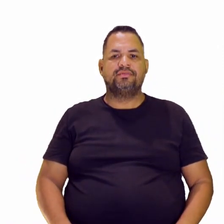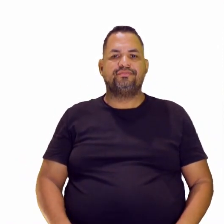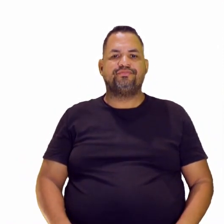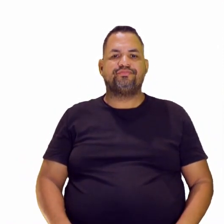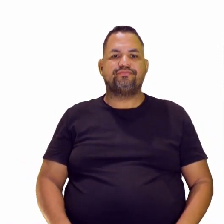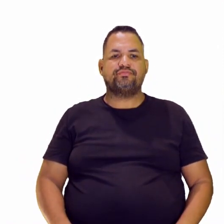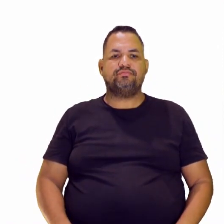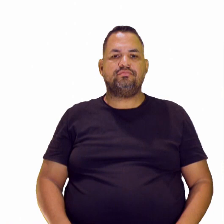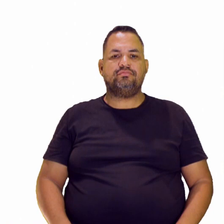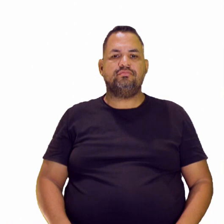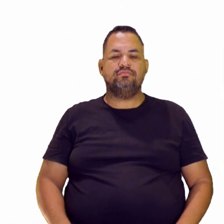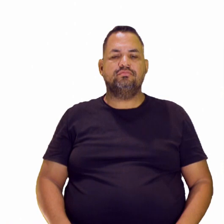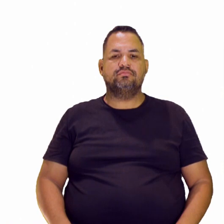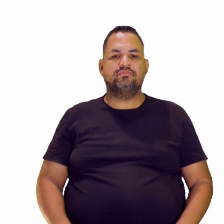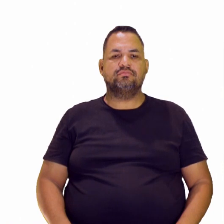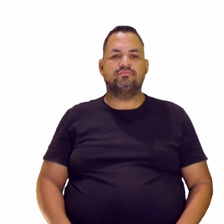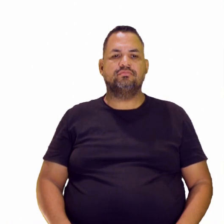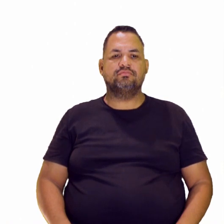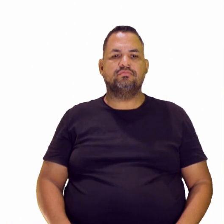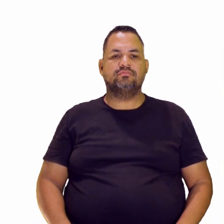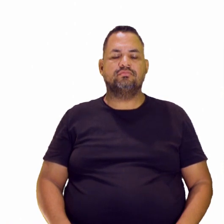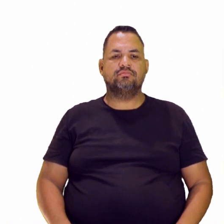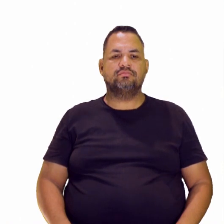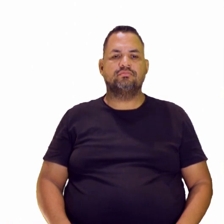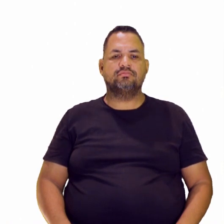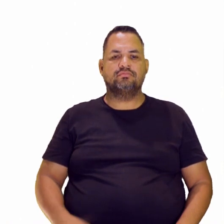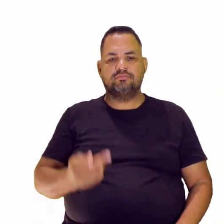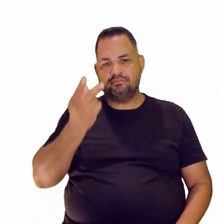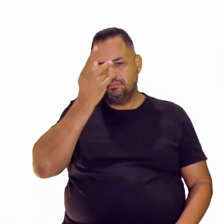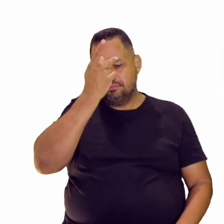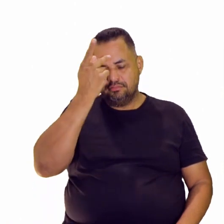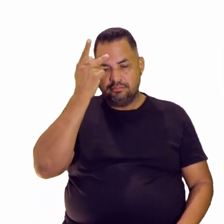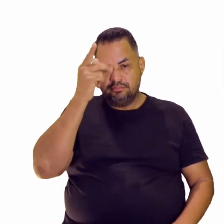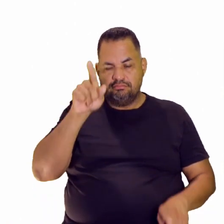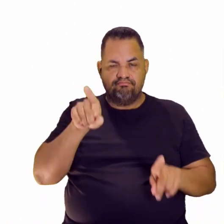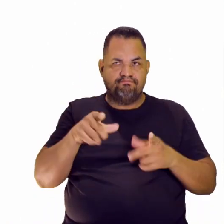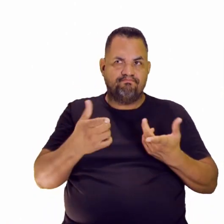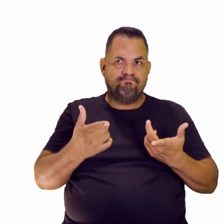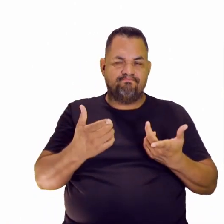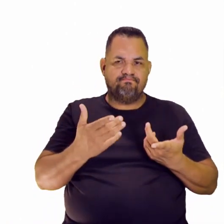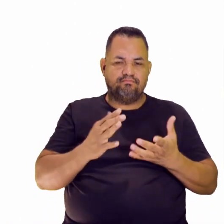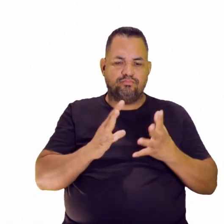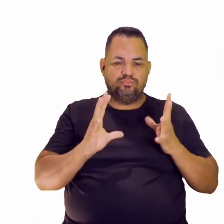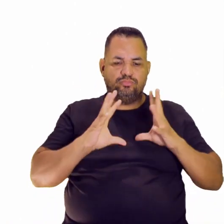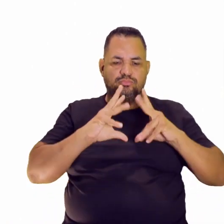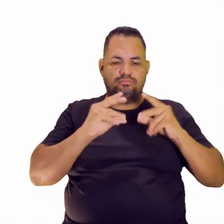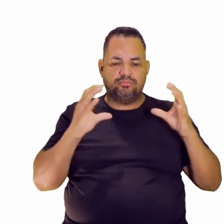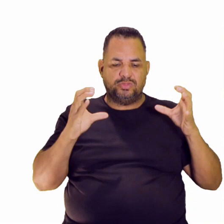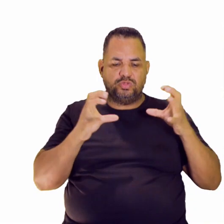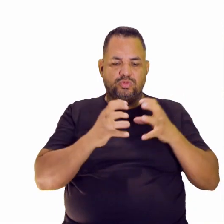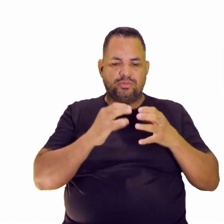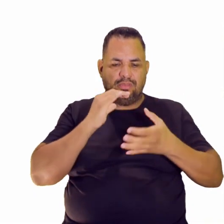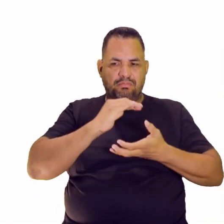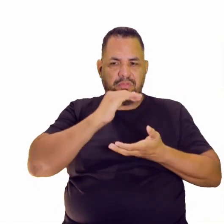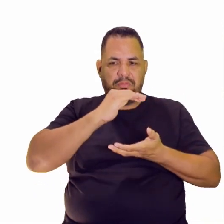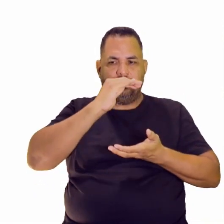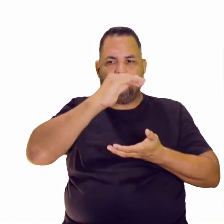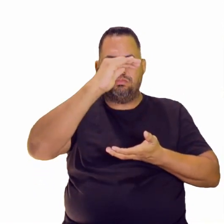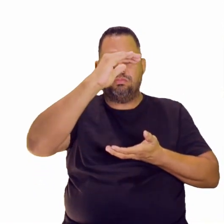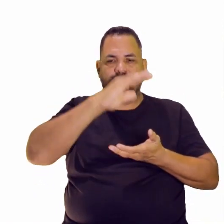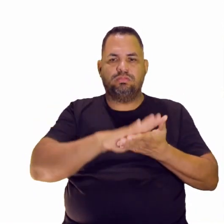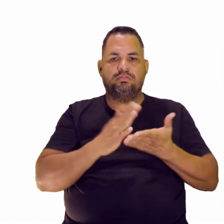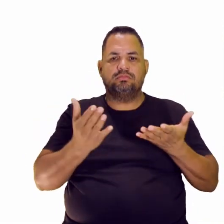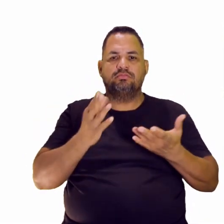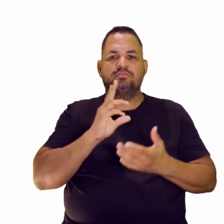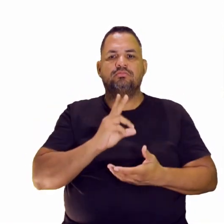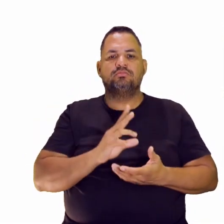E as pessoas estão, assim, todas juntas, amontoadas, né? E são, ao